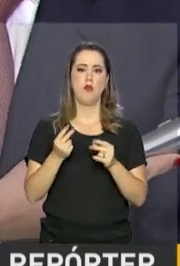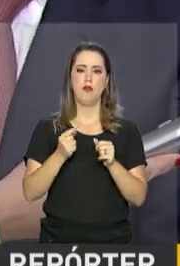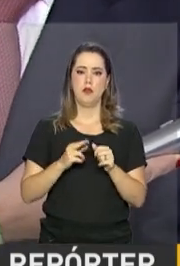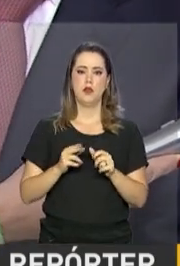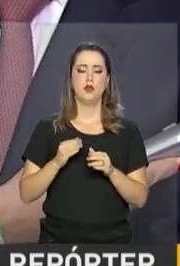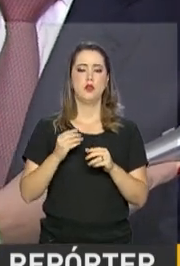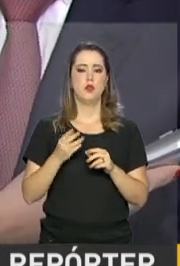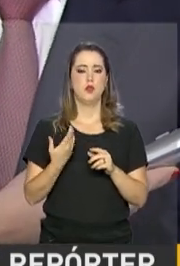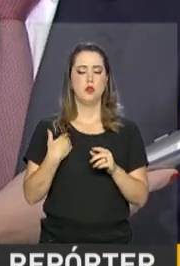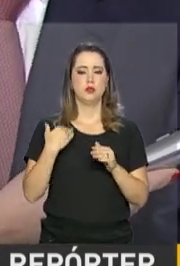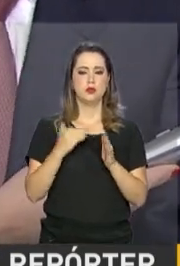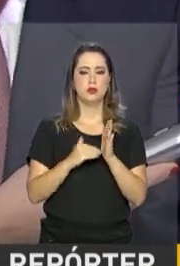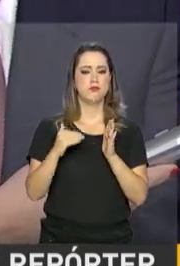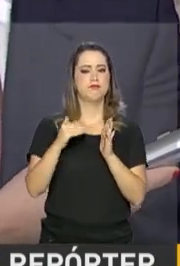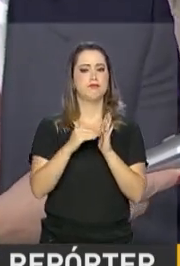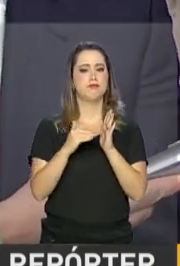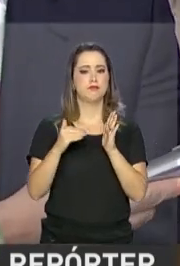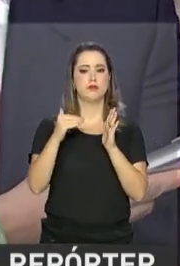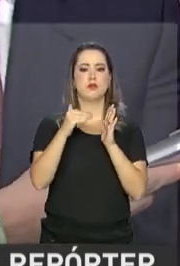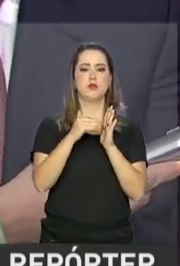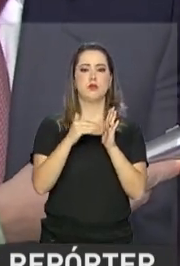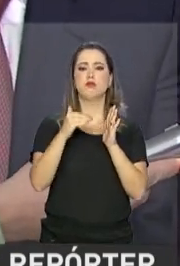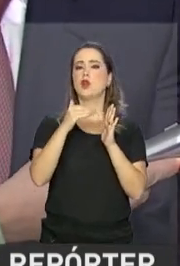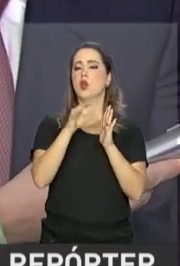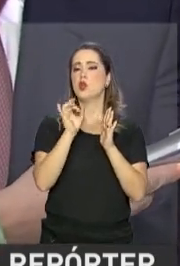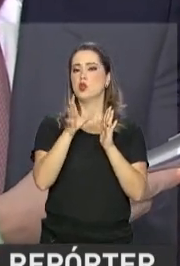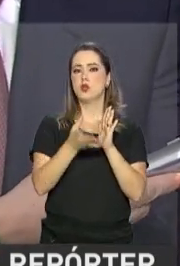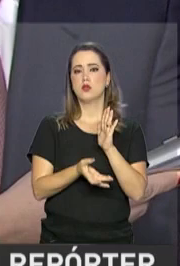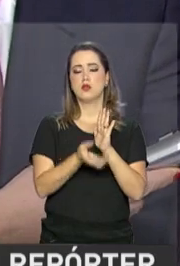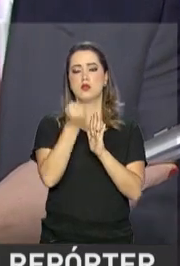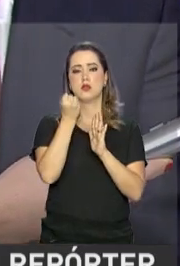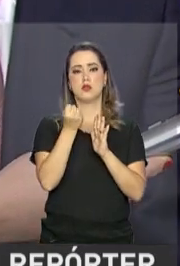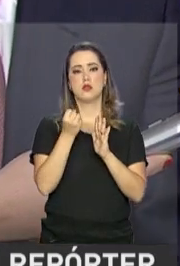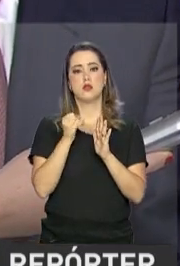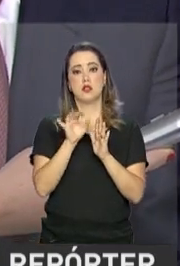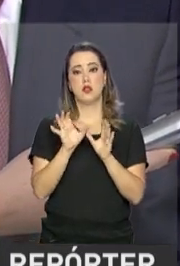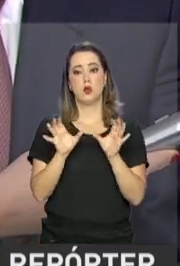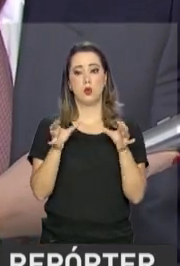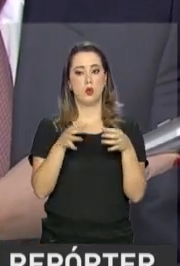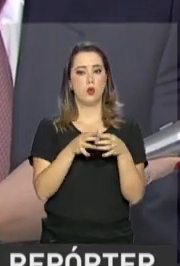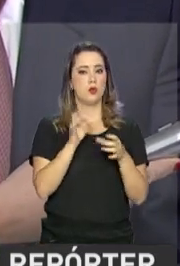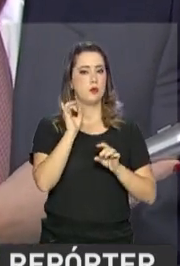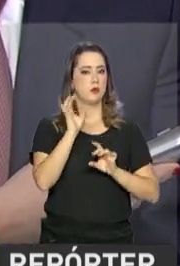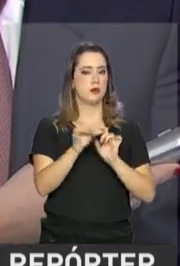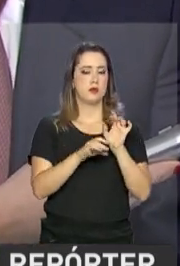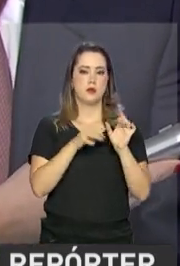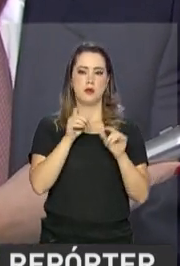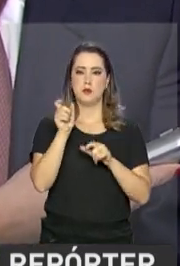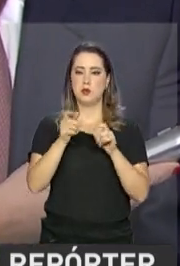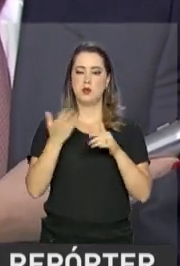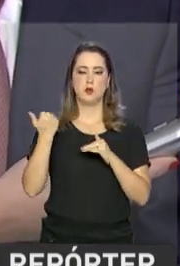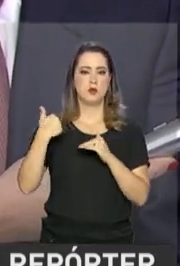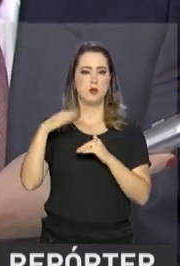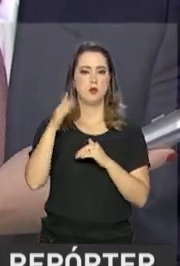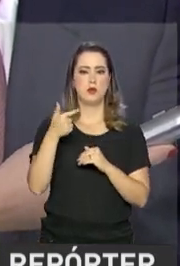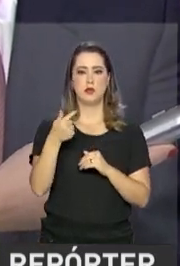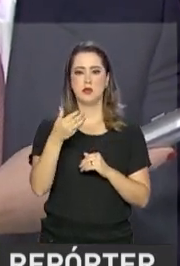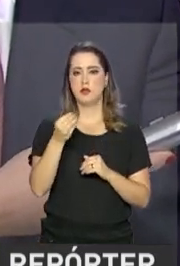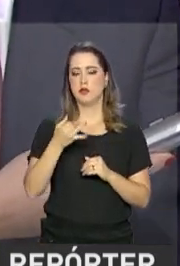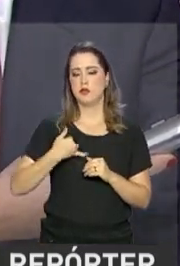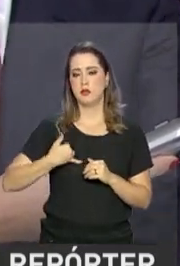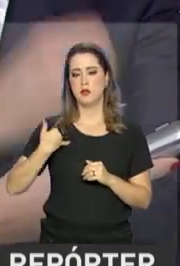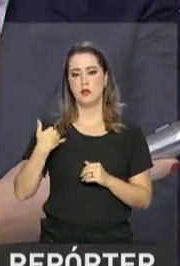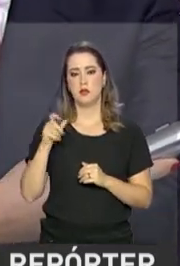mas que é só eram sacados em condições bastante restritivos como mencionei para quem tinha mais de 70 anos